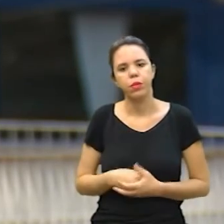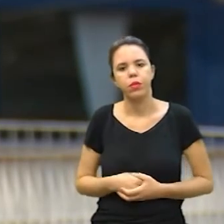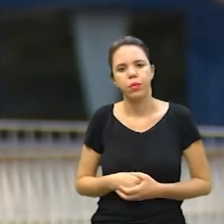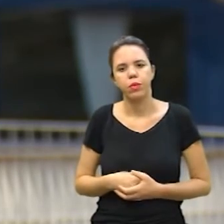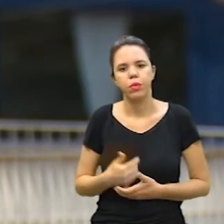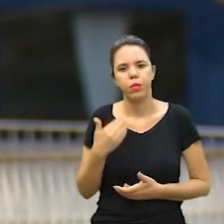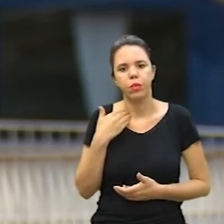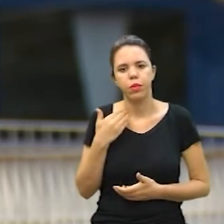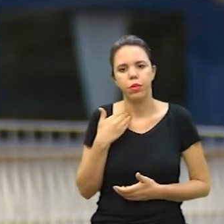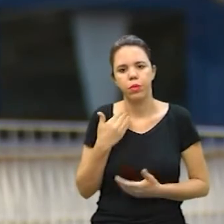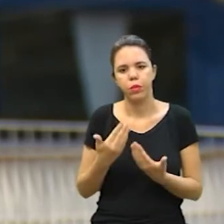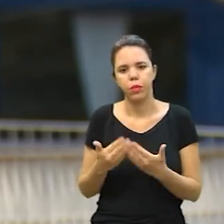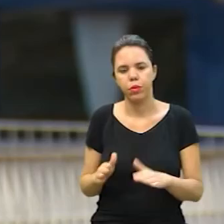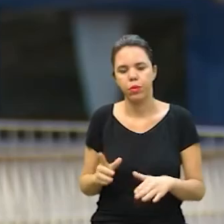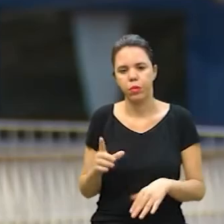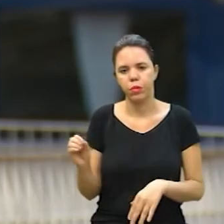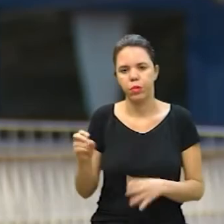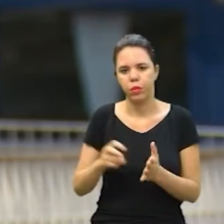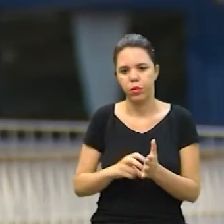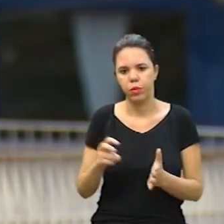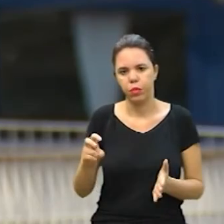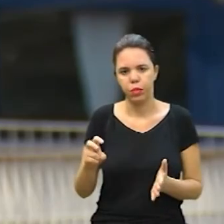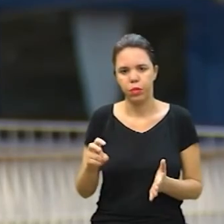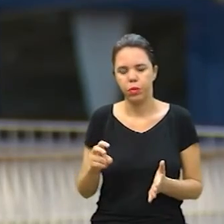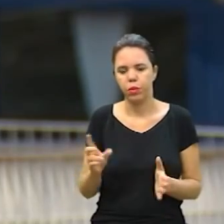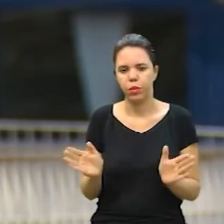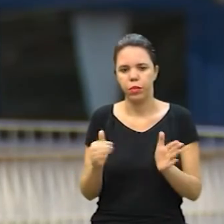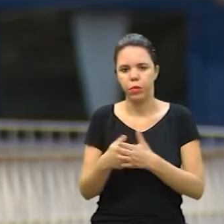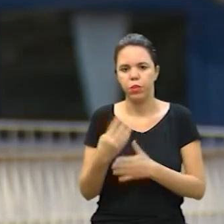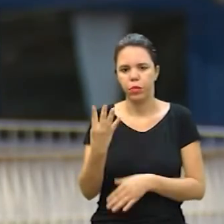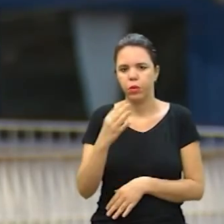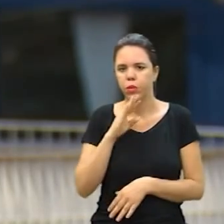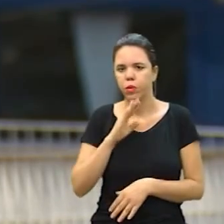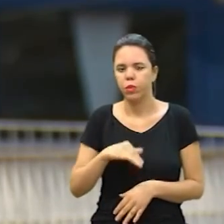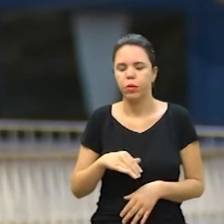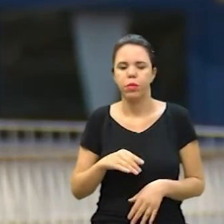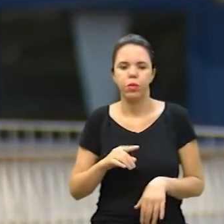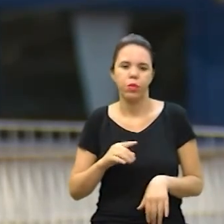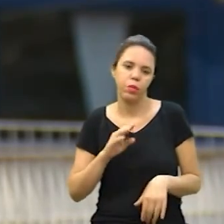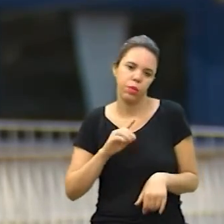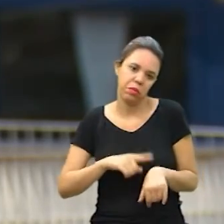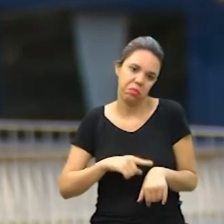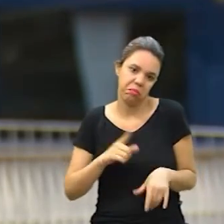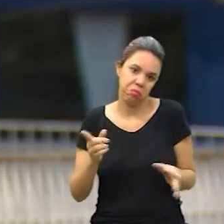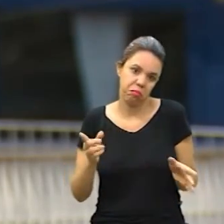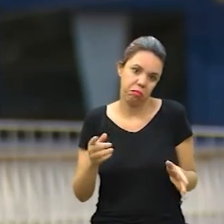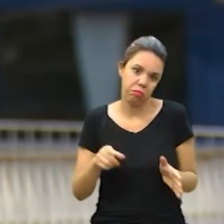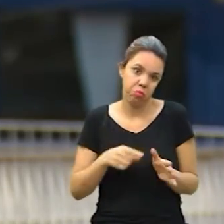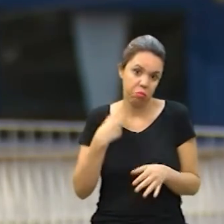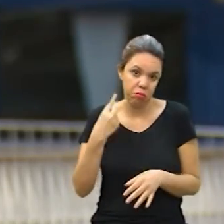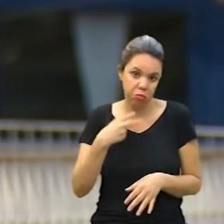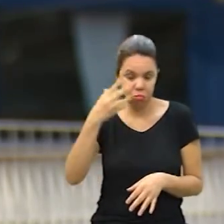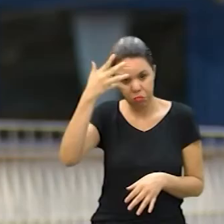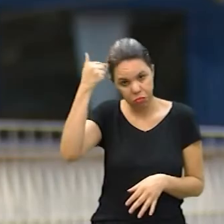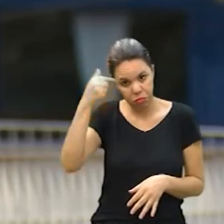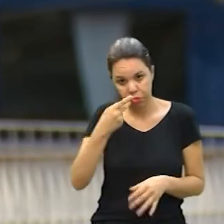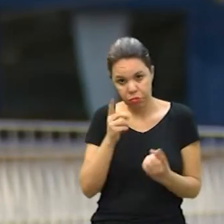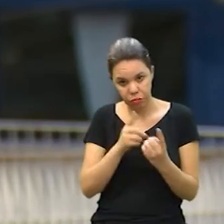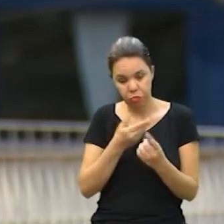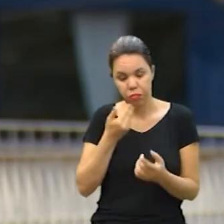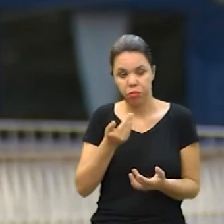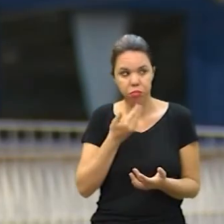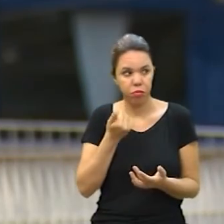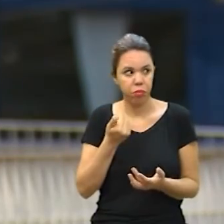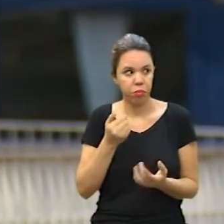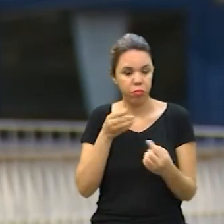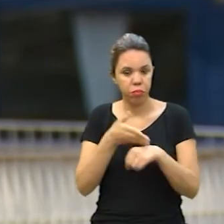ideia do parlamentar é que os bancos abram às 10 horas da manhã e fechem às 4 horas da tarde, o que, segundo ele,